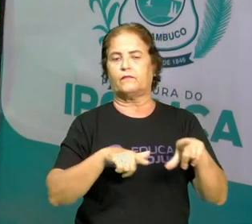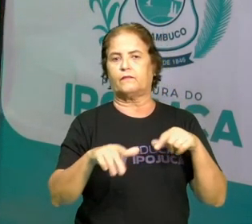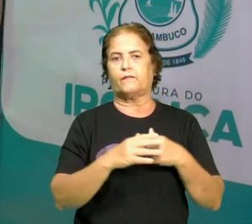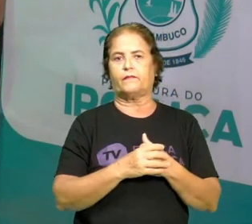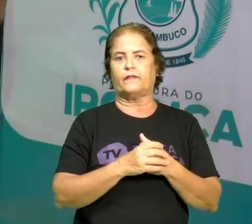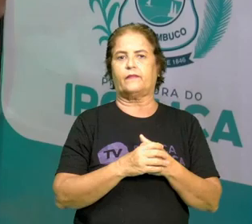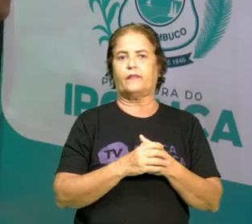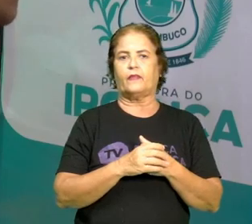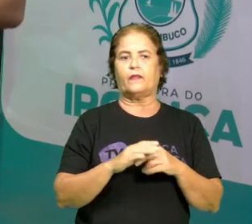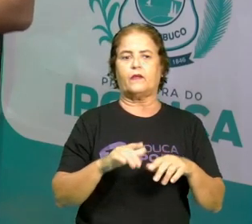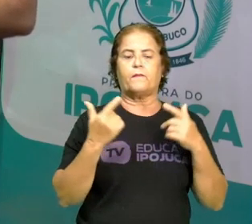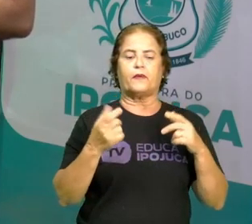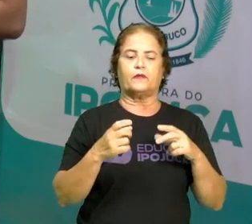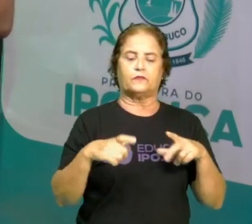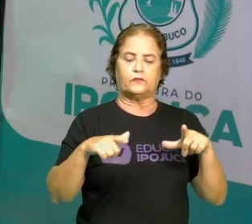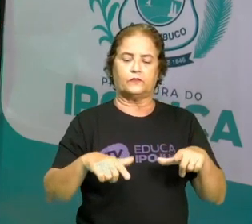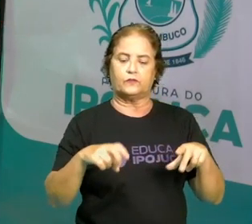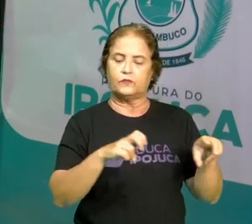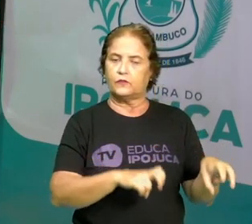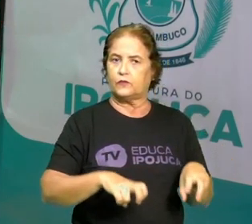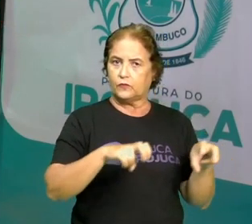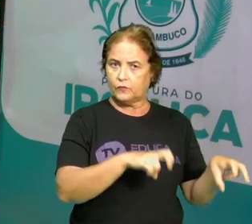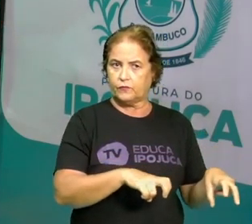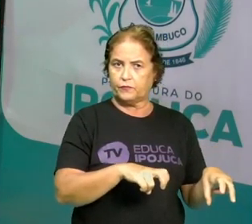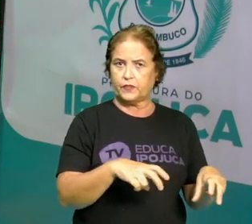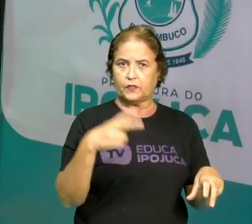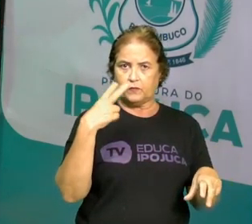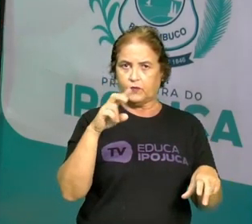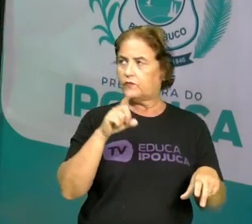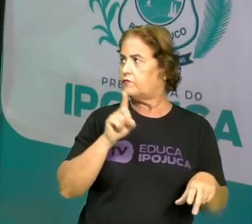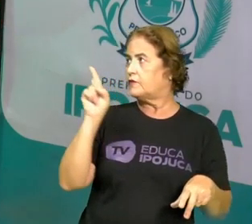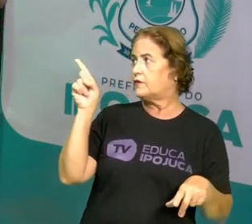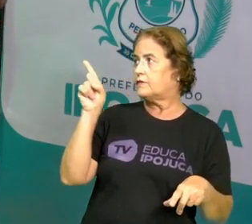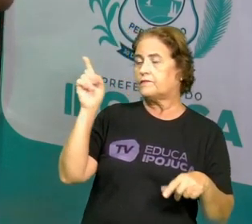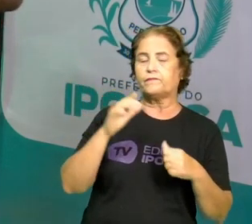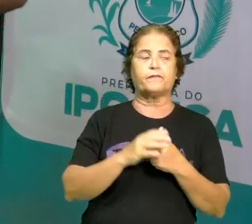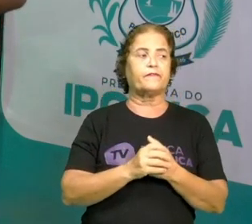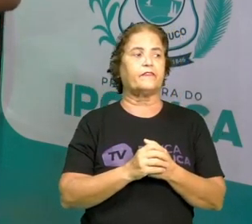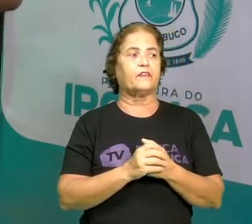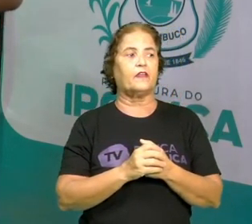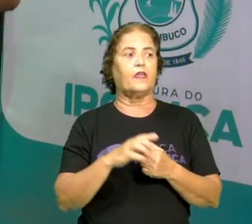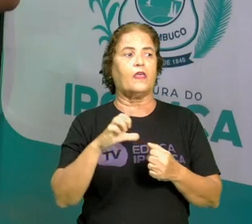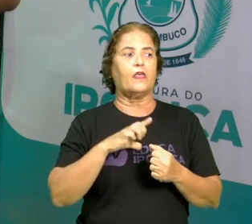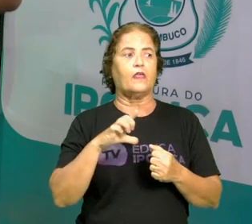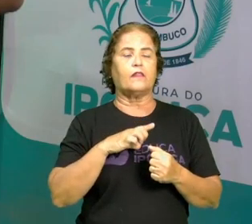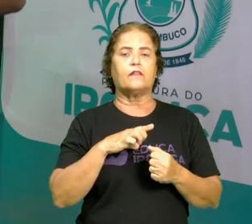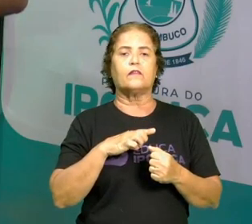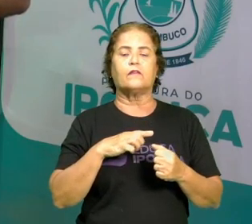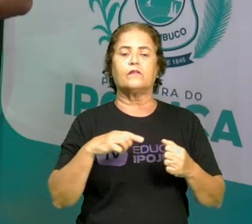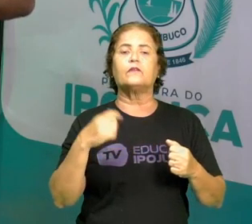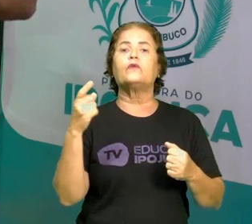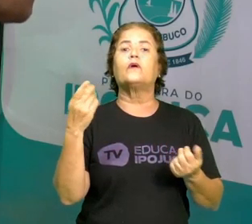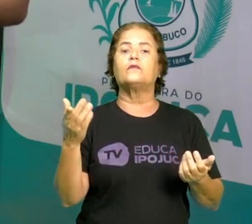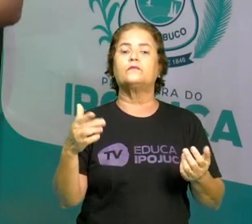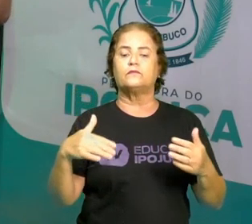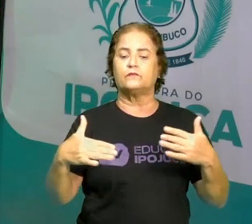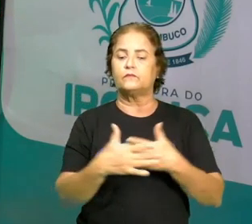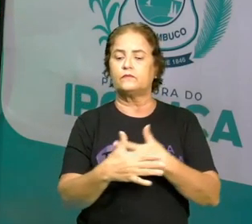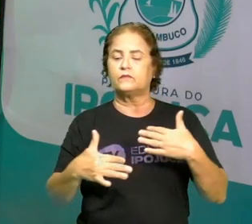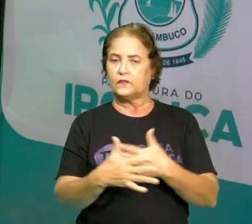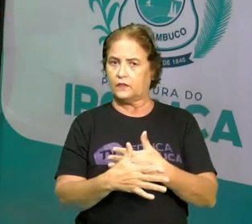Já a zona urbana, como a gente pode perceber a fachada aqui, né? E essa fachada é de que cidade? É a